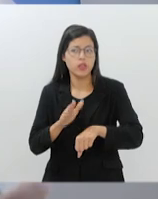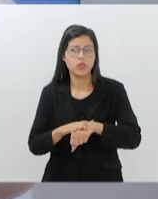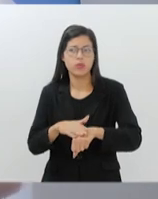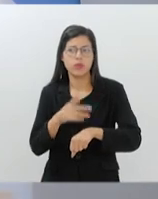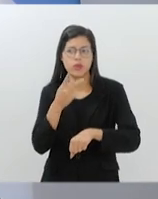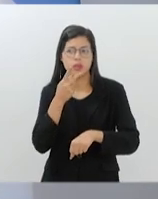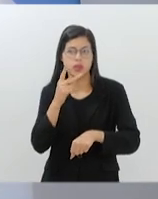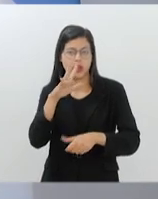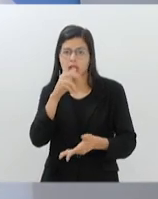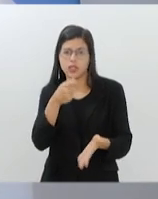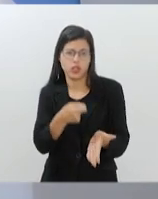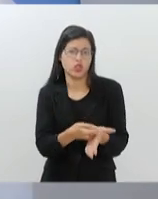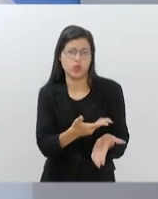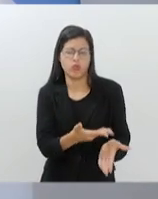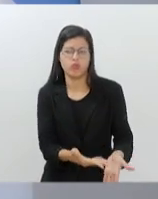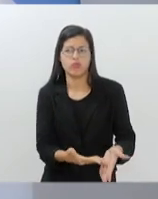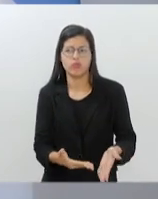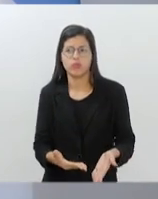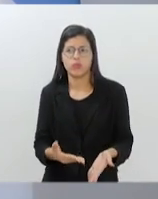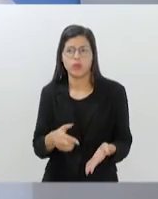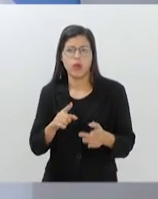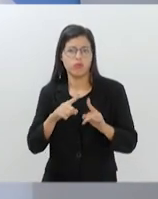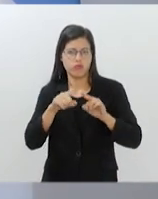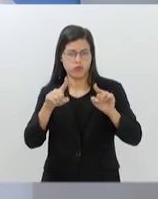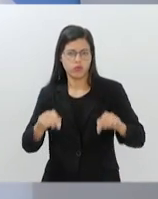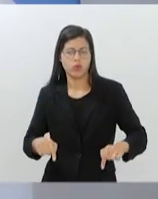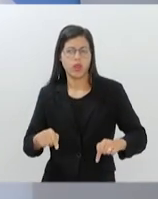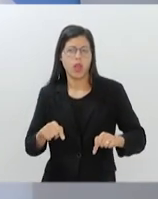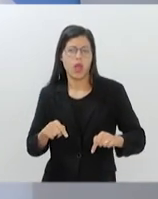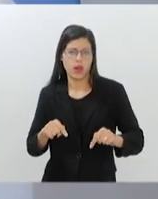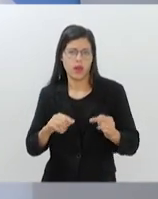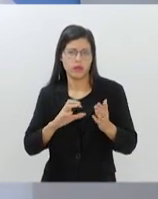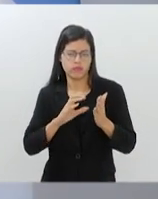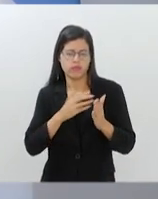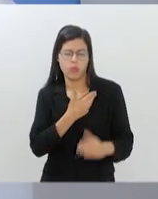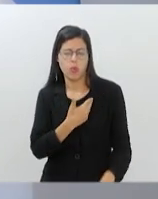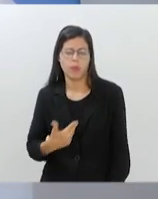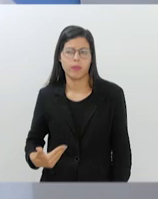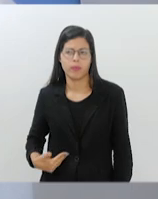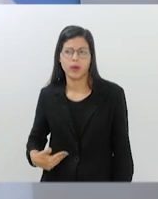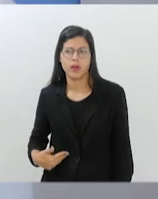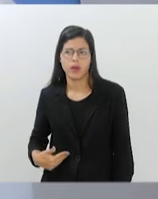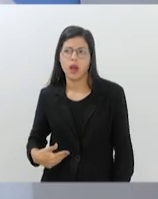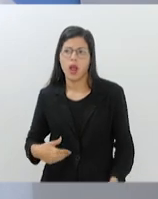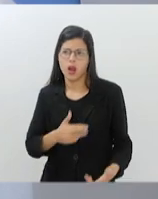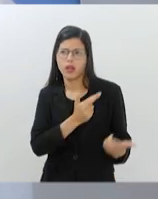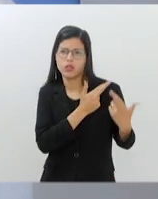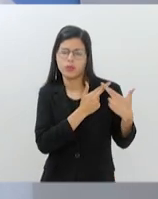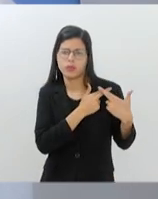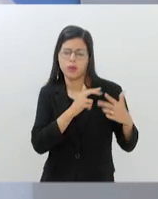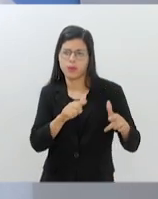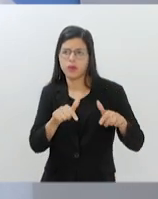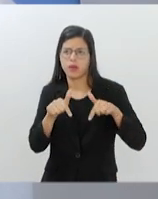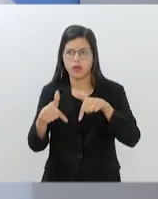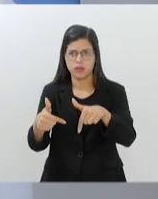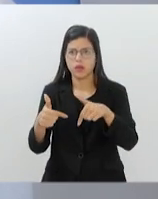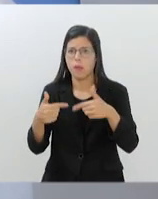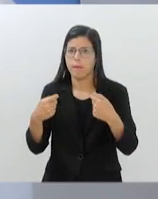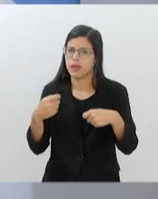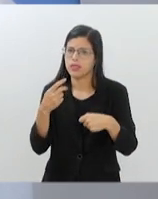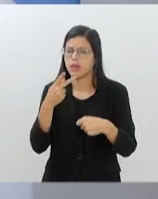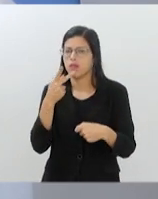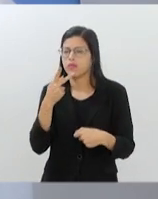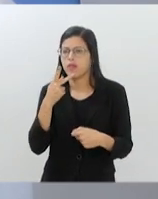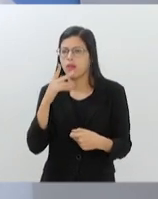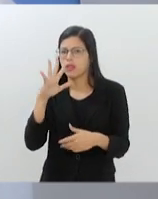Palavra Final de uma decisão a senhora como servidora pública é responsável pelos seus atos como servidora pública e a senhora tem que nos dizer qual foi sua decisão